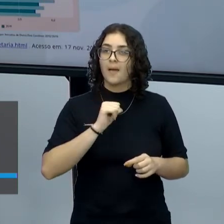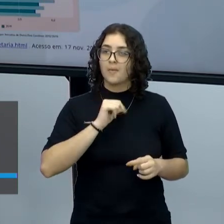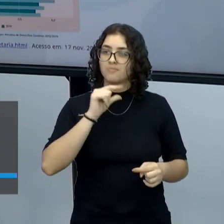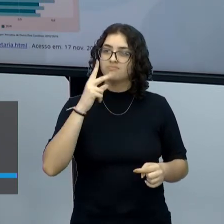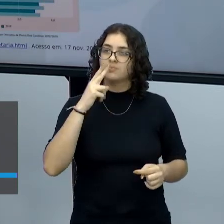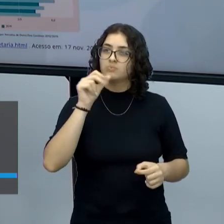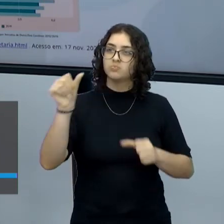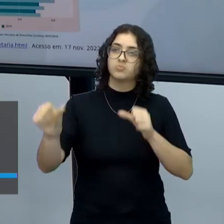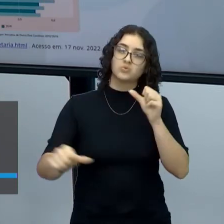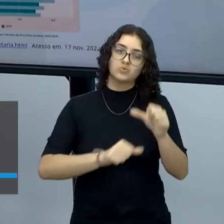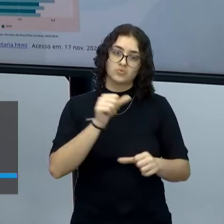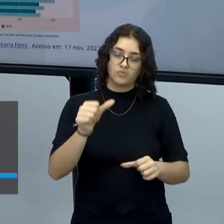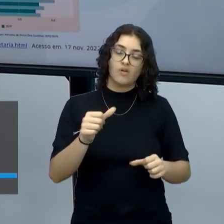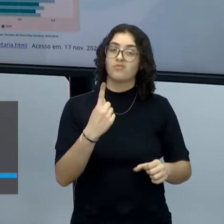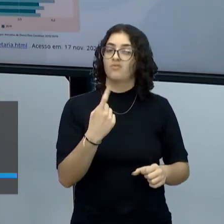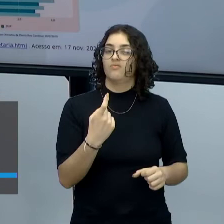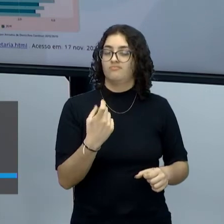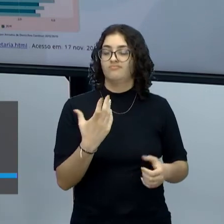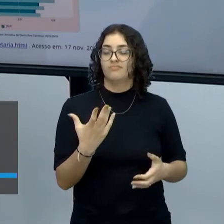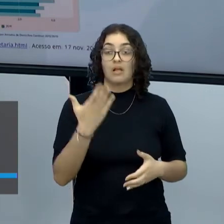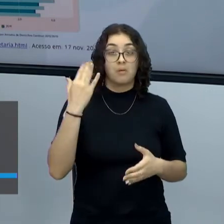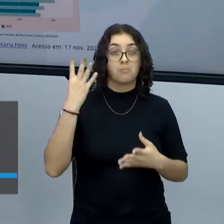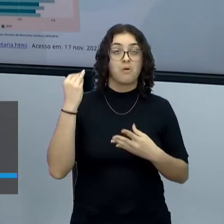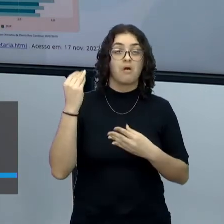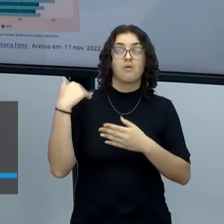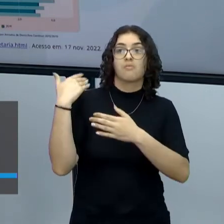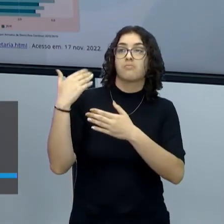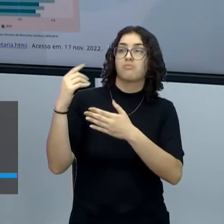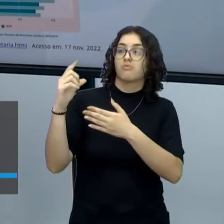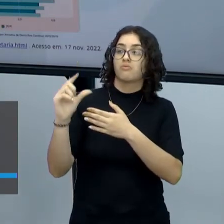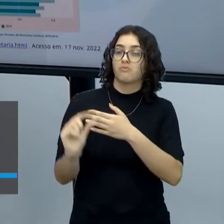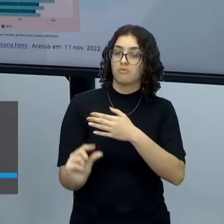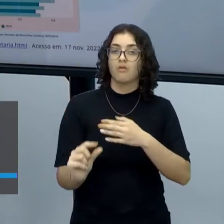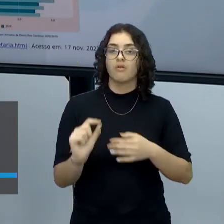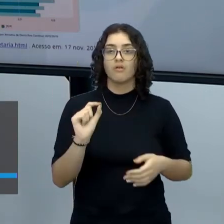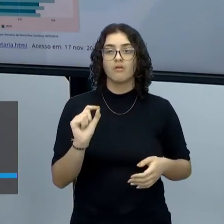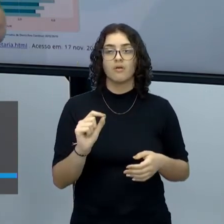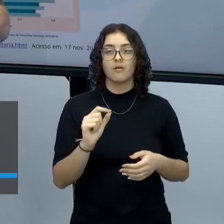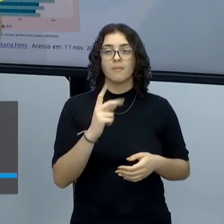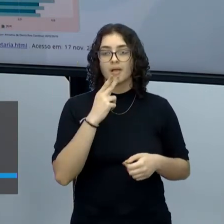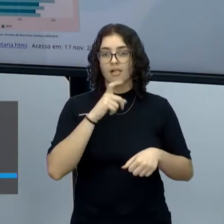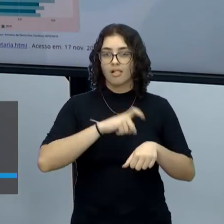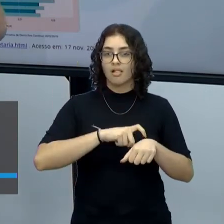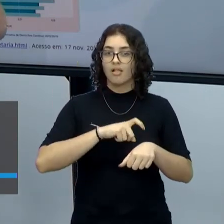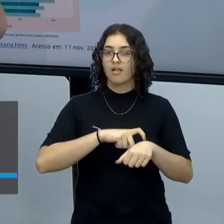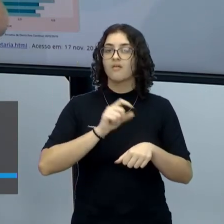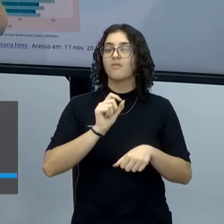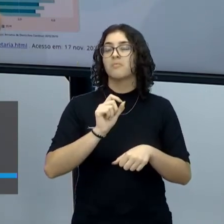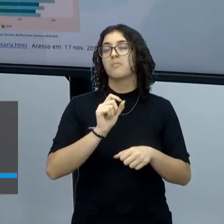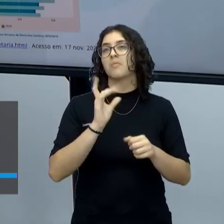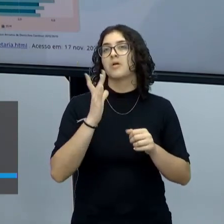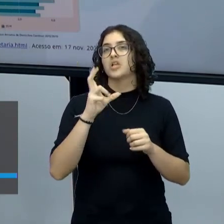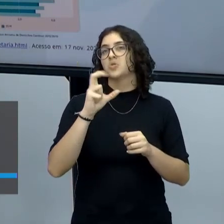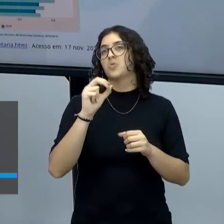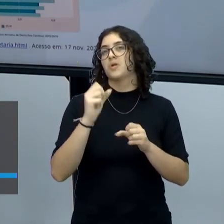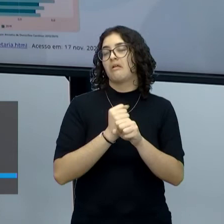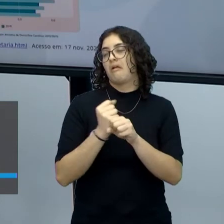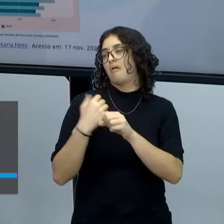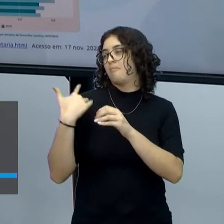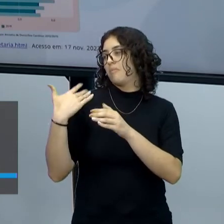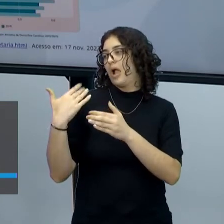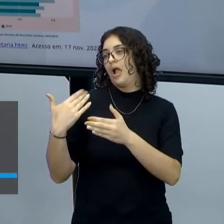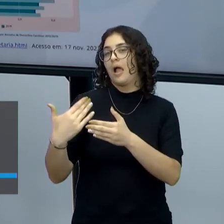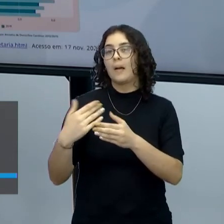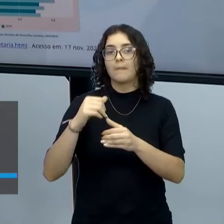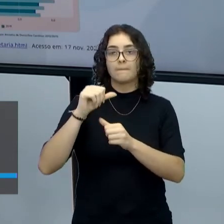né? E a gente está falando de uma questão aí de um lapso de tempo de 50 anos, 60 anos para